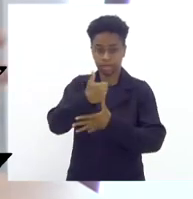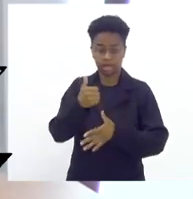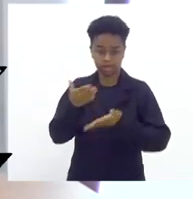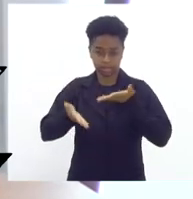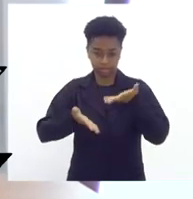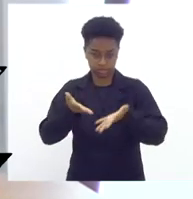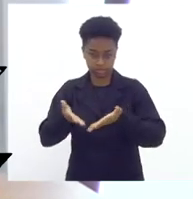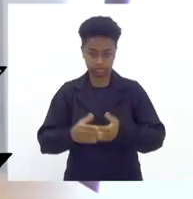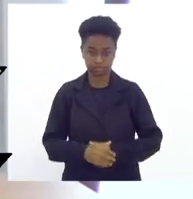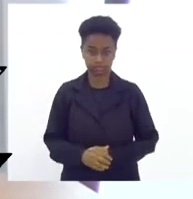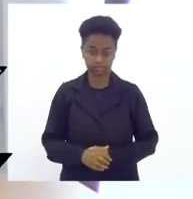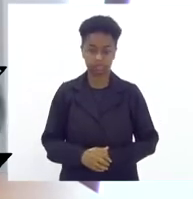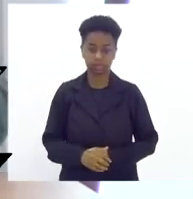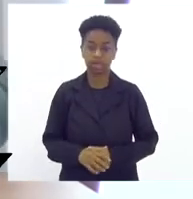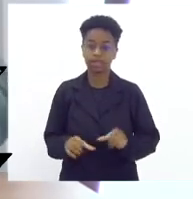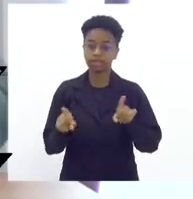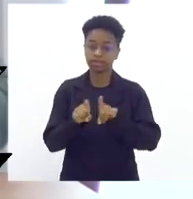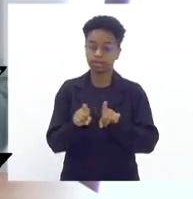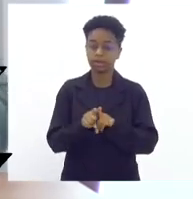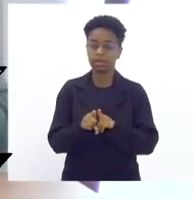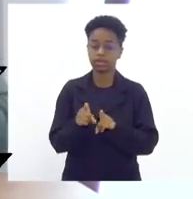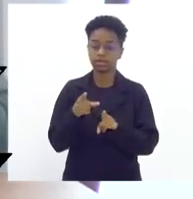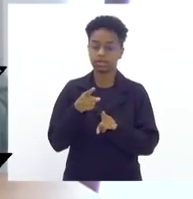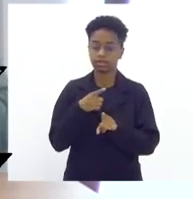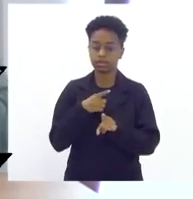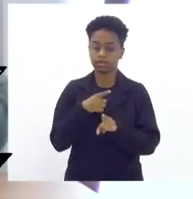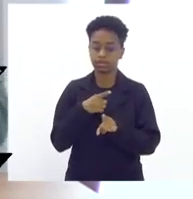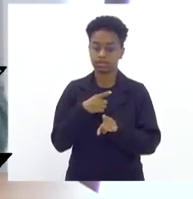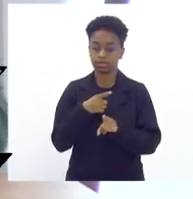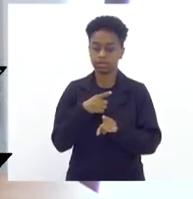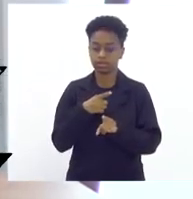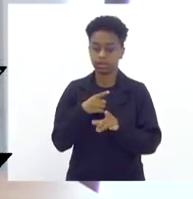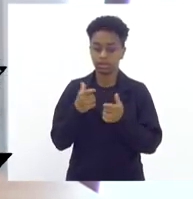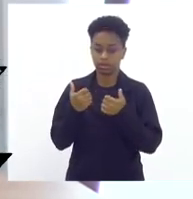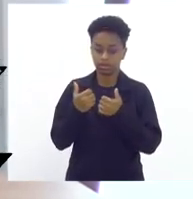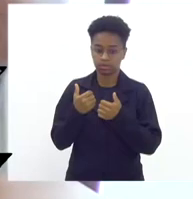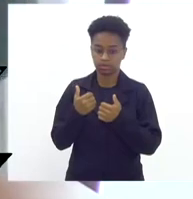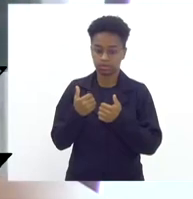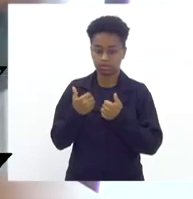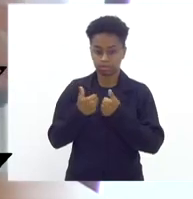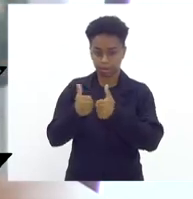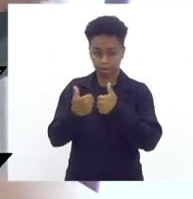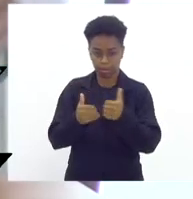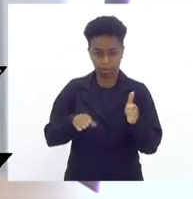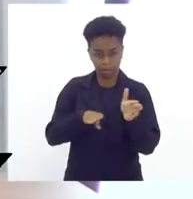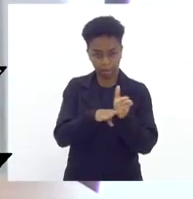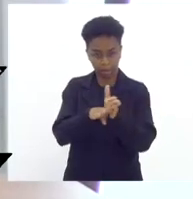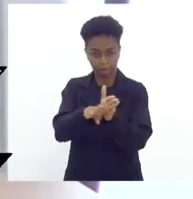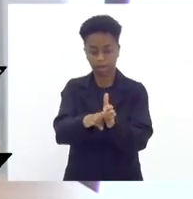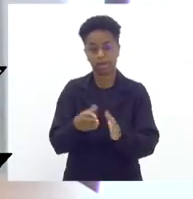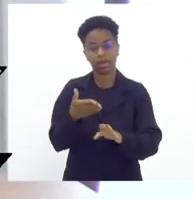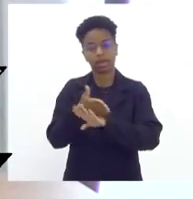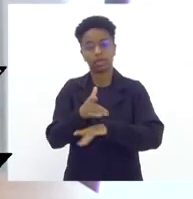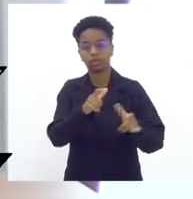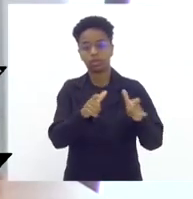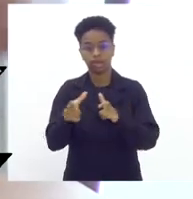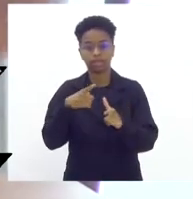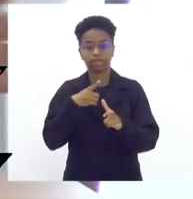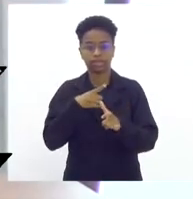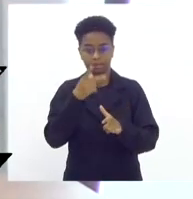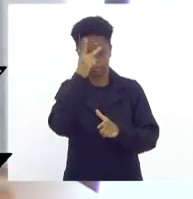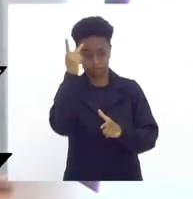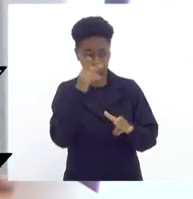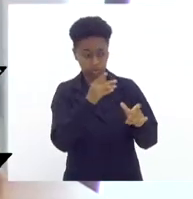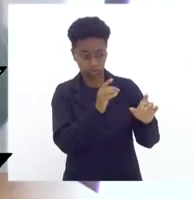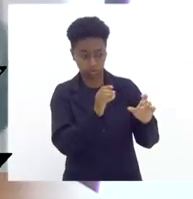também a nossa caravana a nossa o nosso cineambulante que pode ir nos locais aonde tem os imigrantes ali